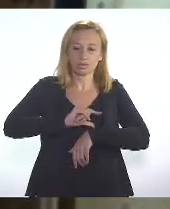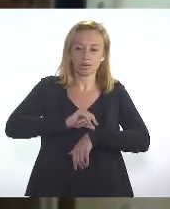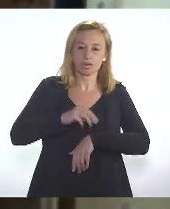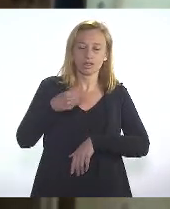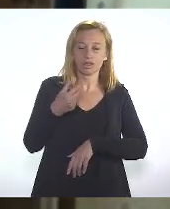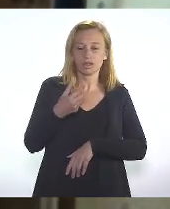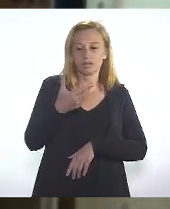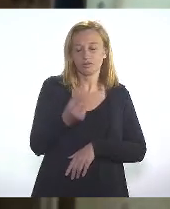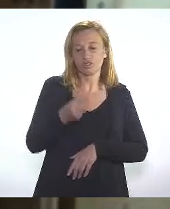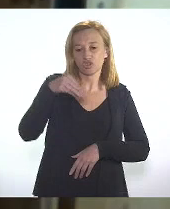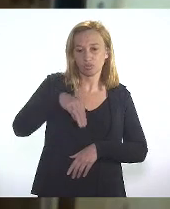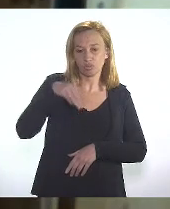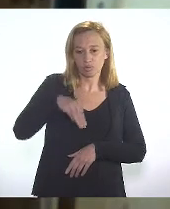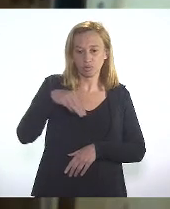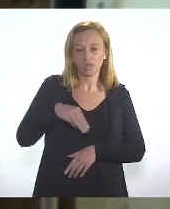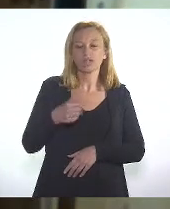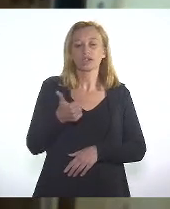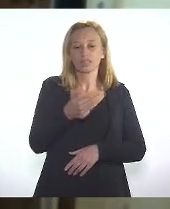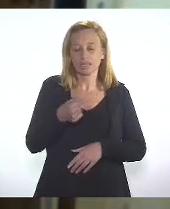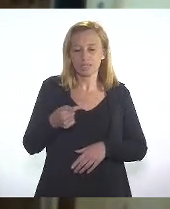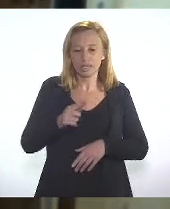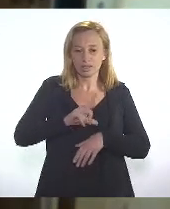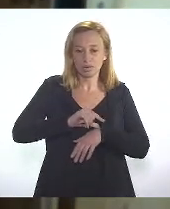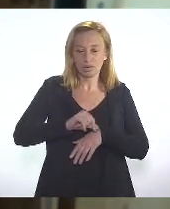16h21, encerrou-se às